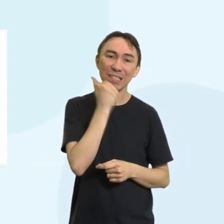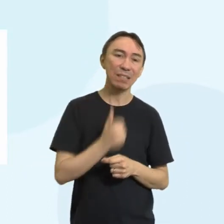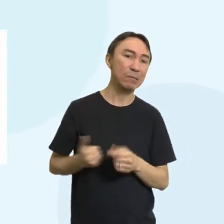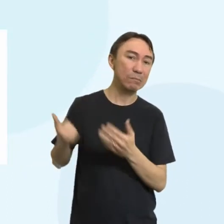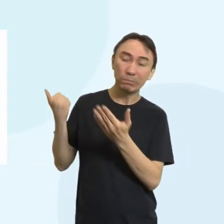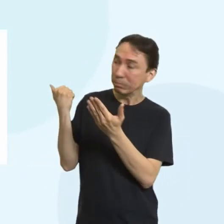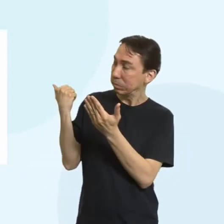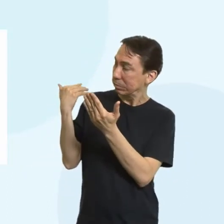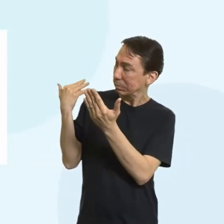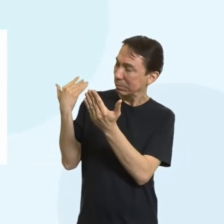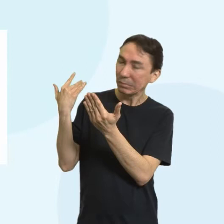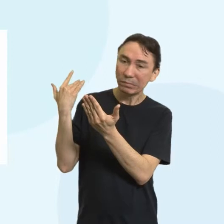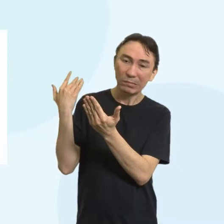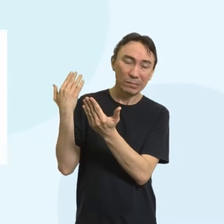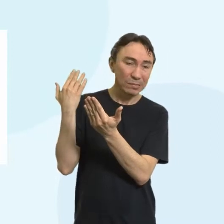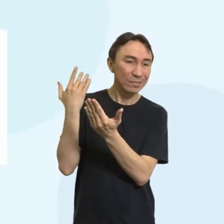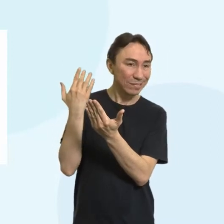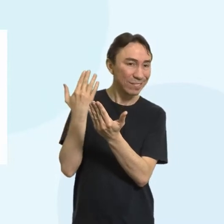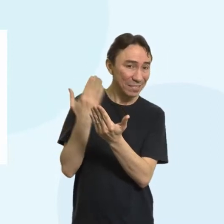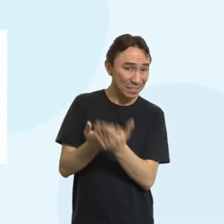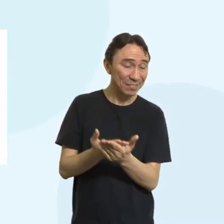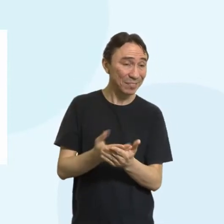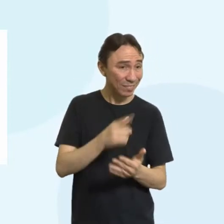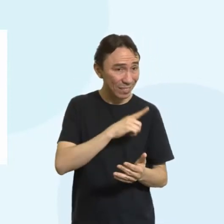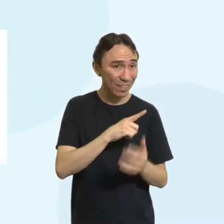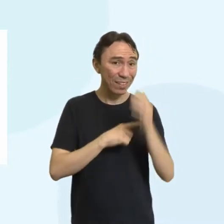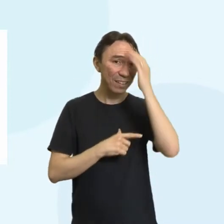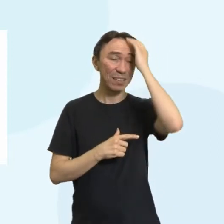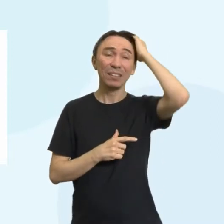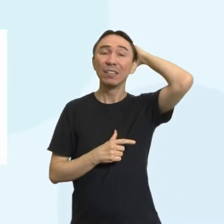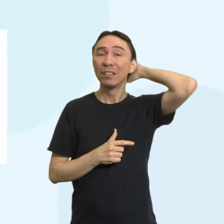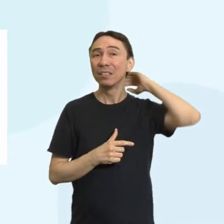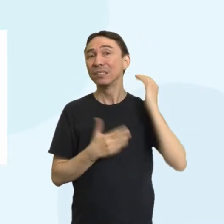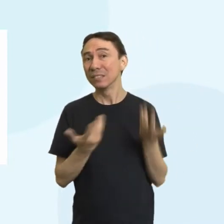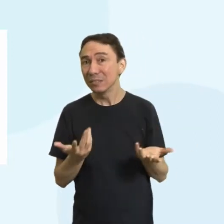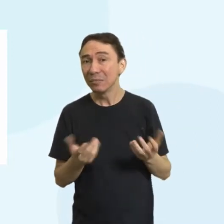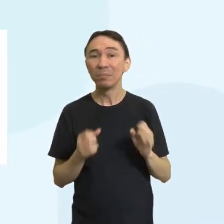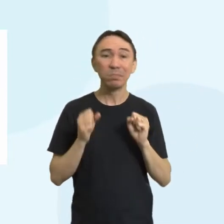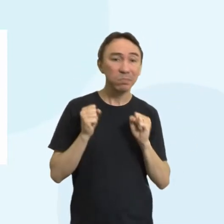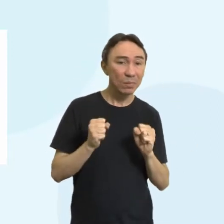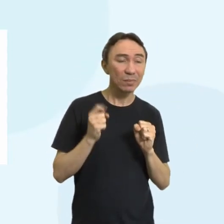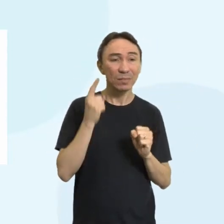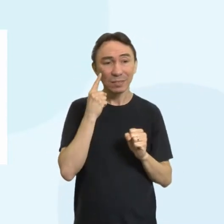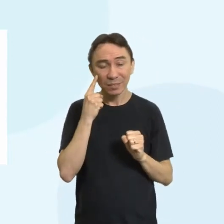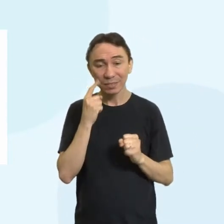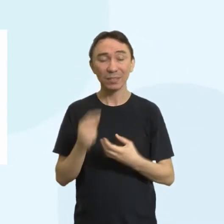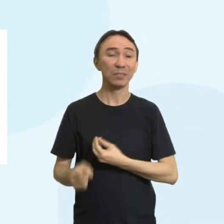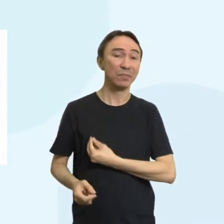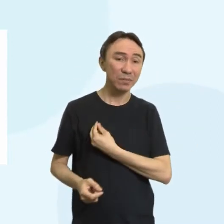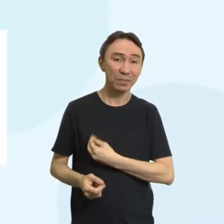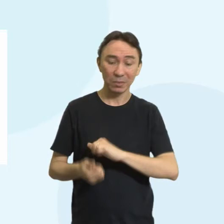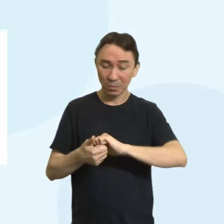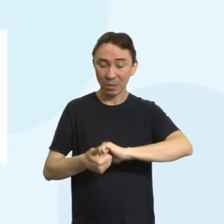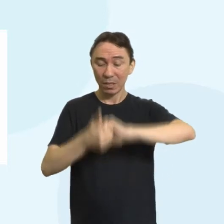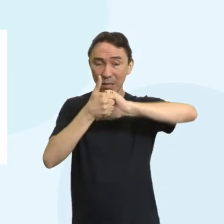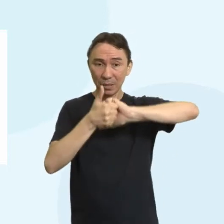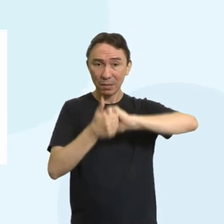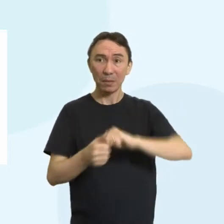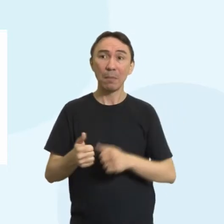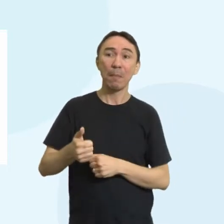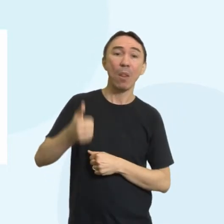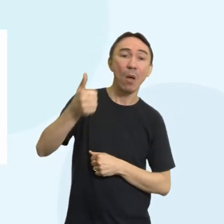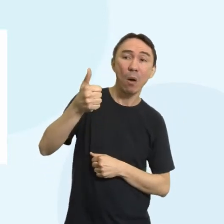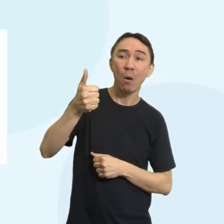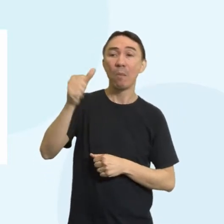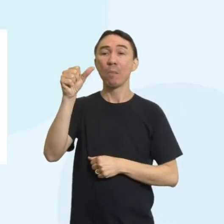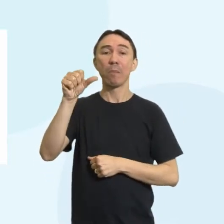do tempo, e que está culminando na melhora ou piora da qualidade de vida aqui no nosso planeta.